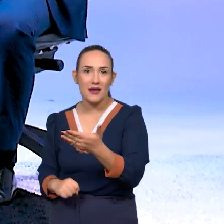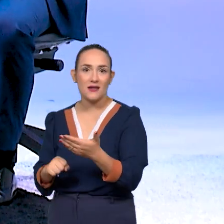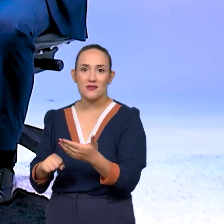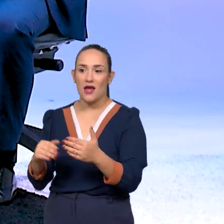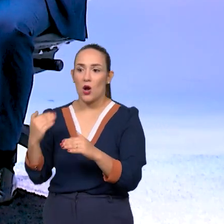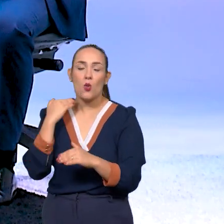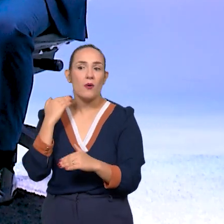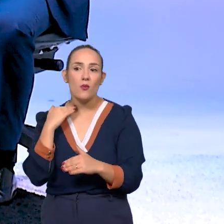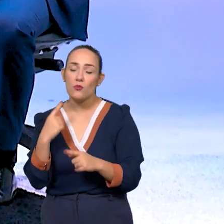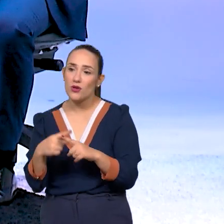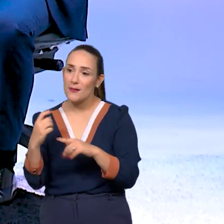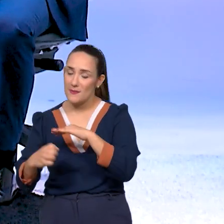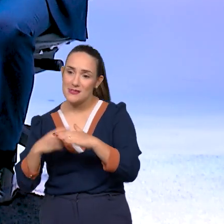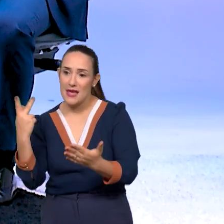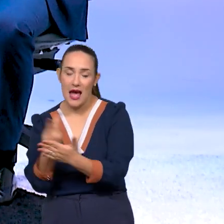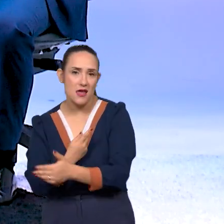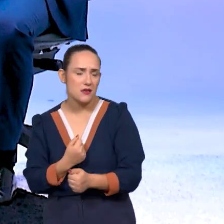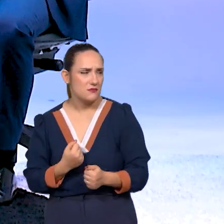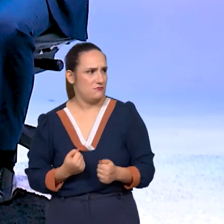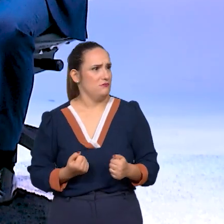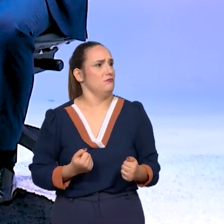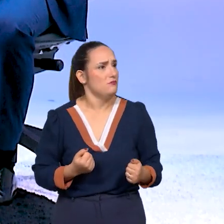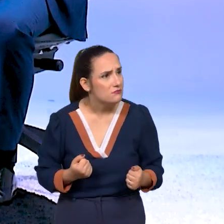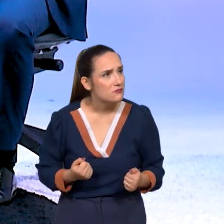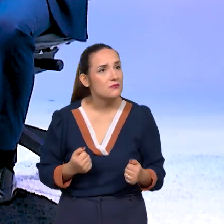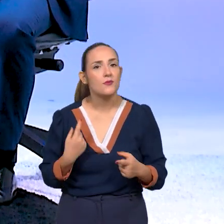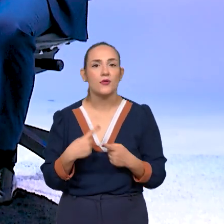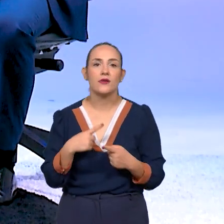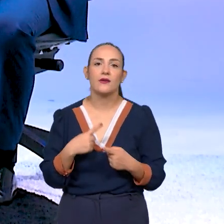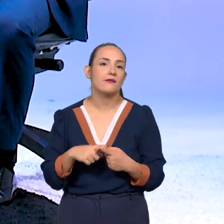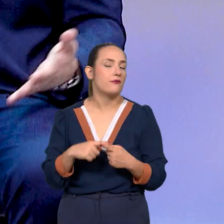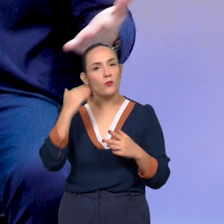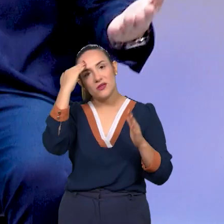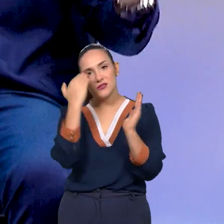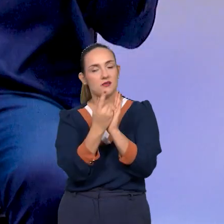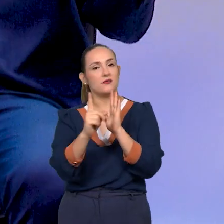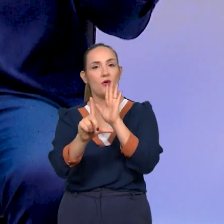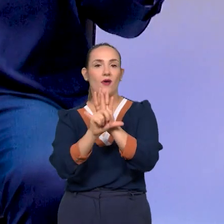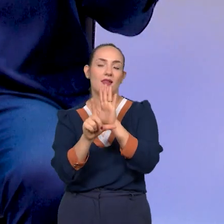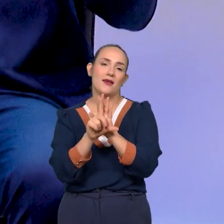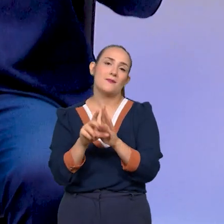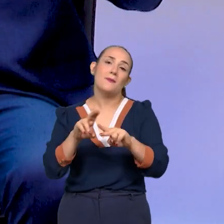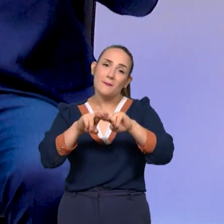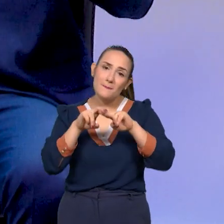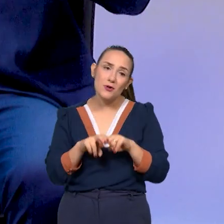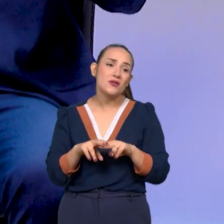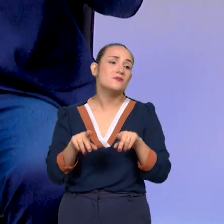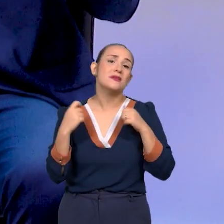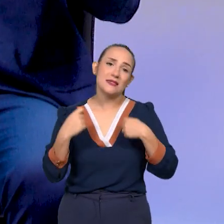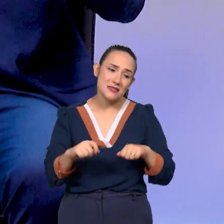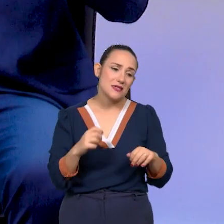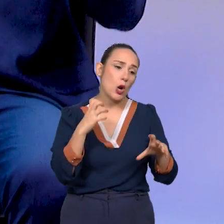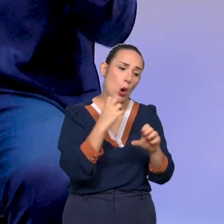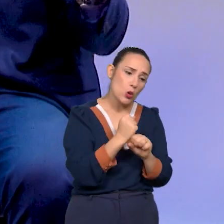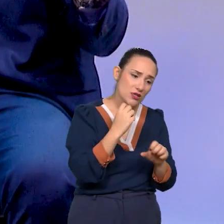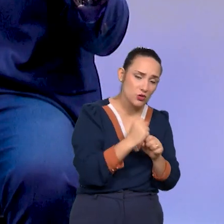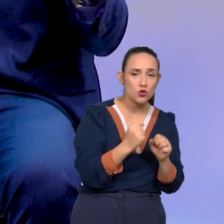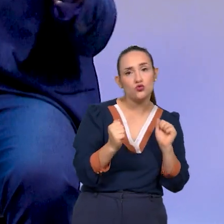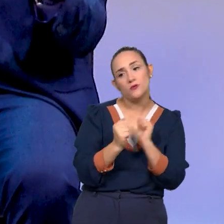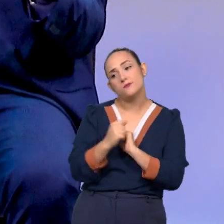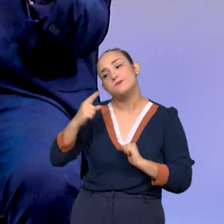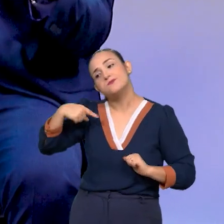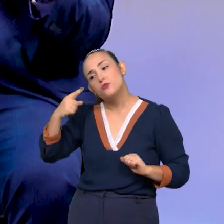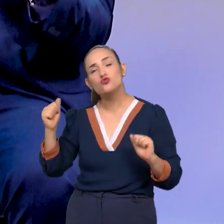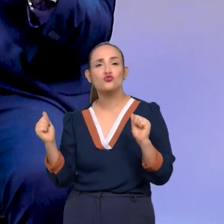empresários cada vez mais T que estar próximos da assessoria jurídica aquelas decisões de determinados tributos que eles não pagam